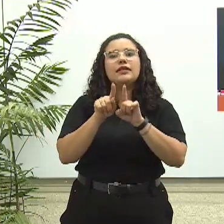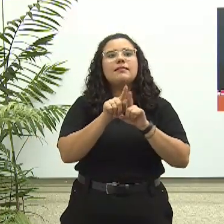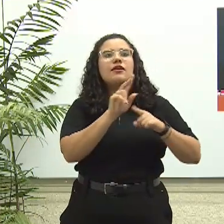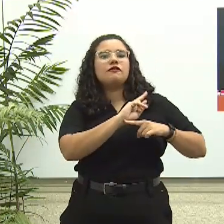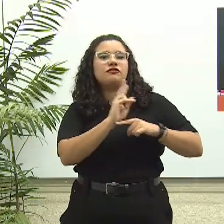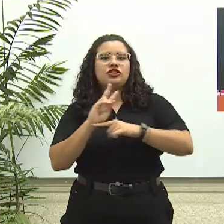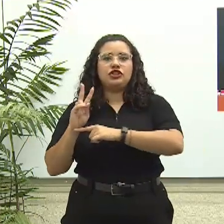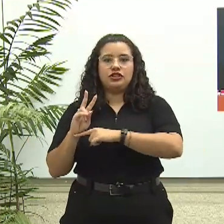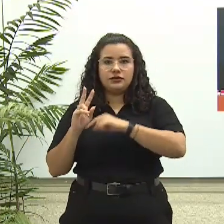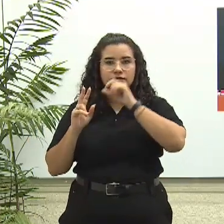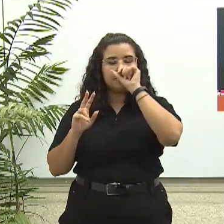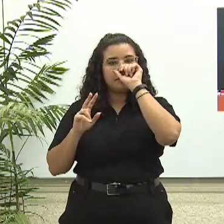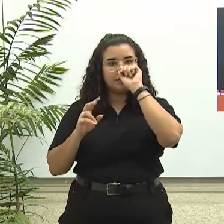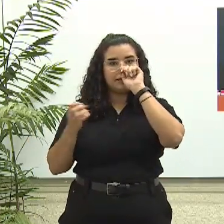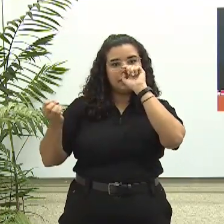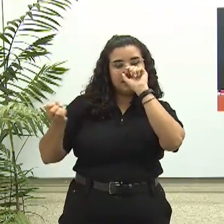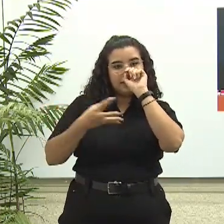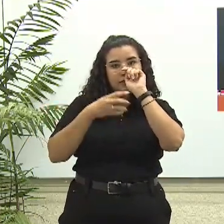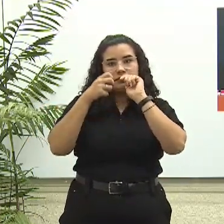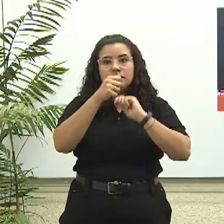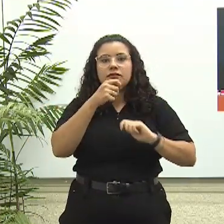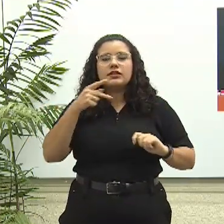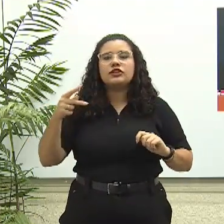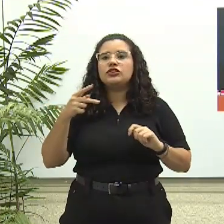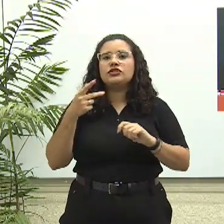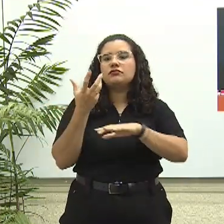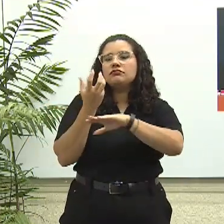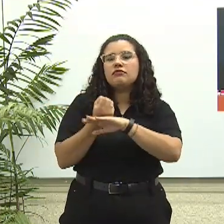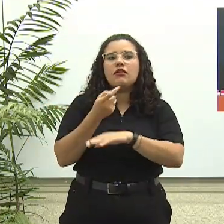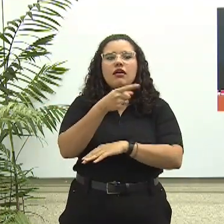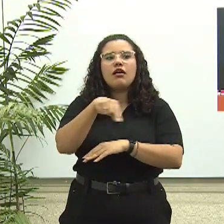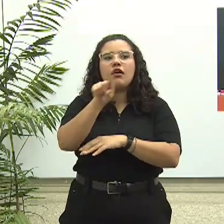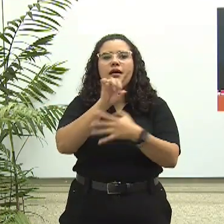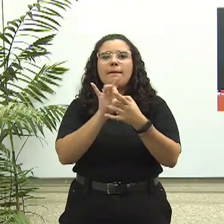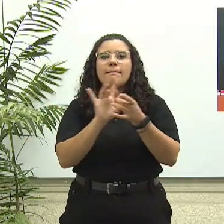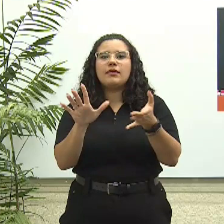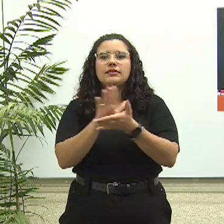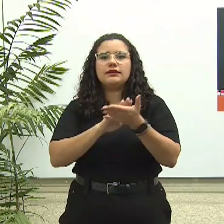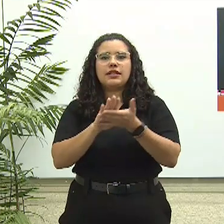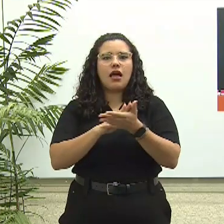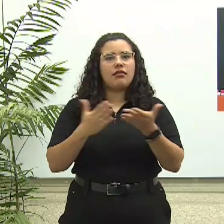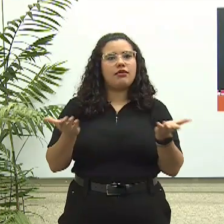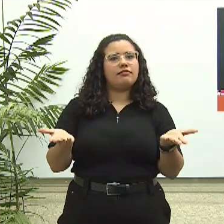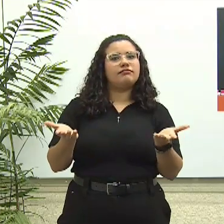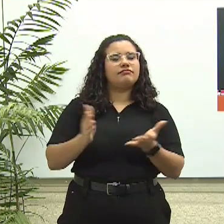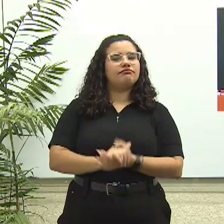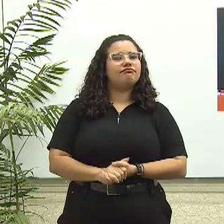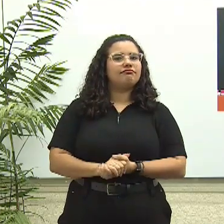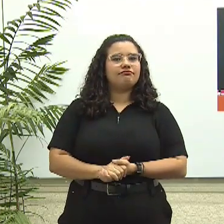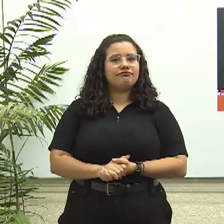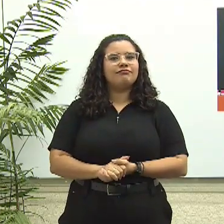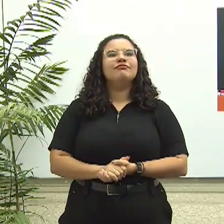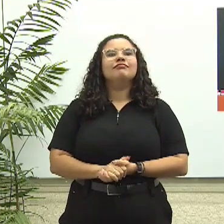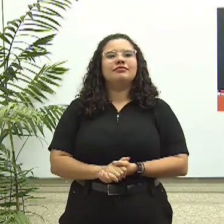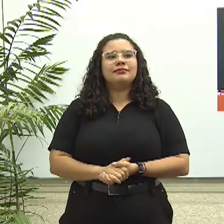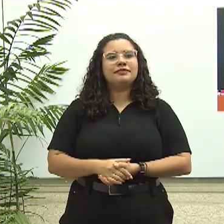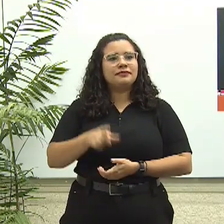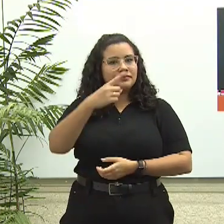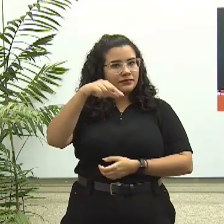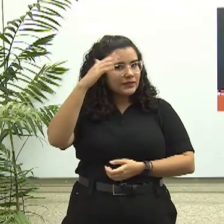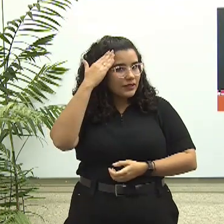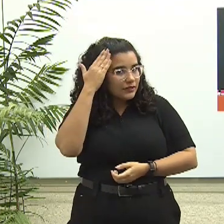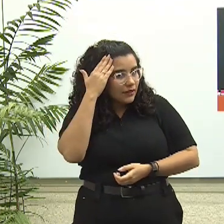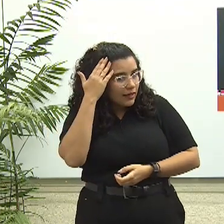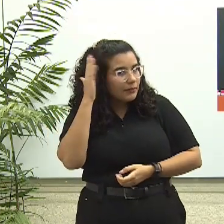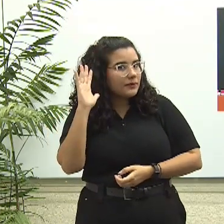vigilantismo instalação de aplicativos sem permissão dos usuários né Estamos sabendo essa